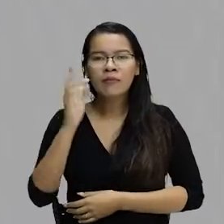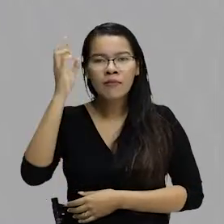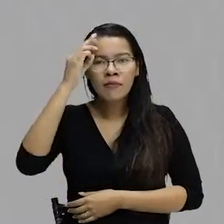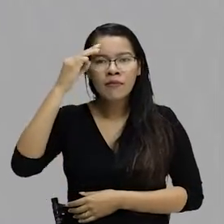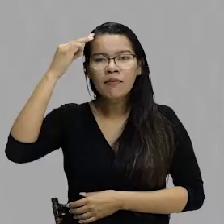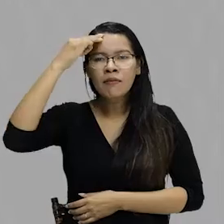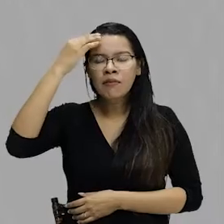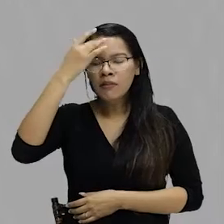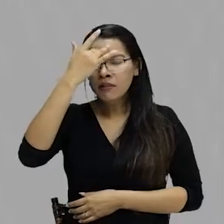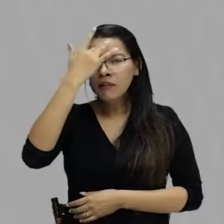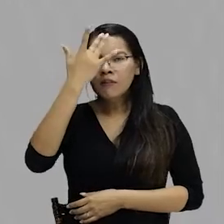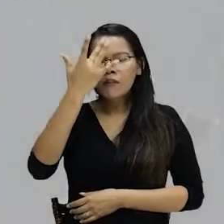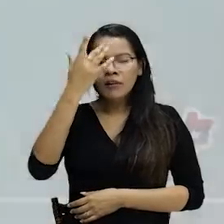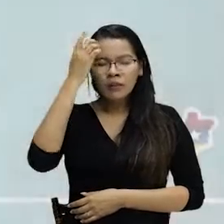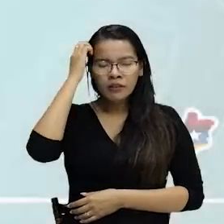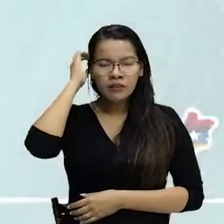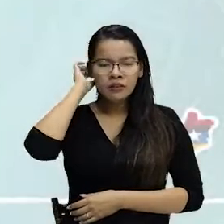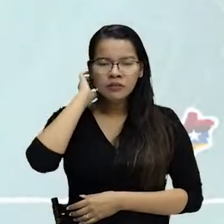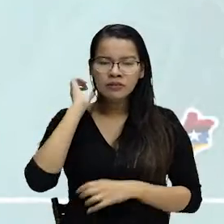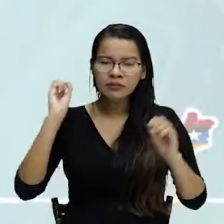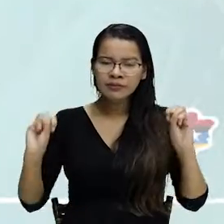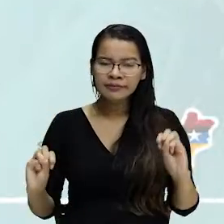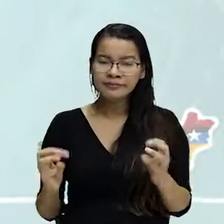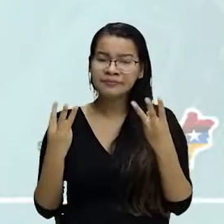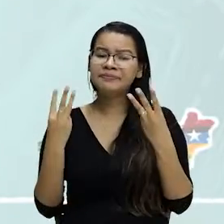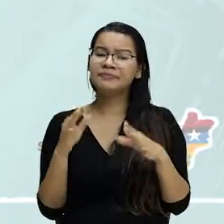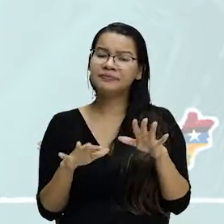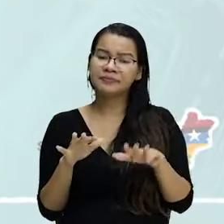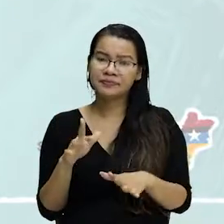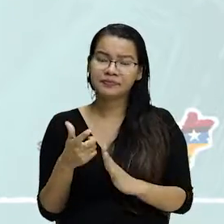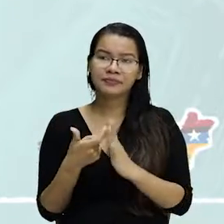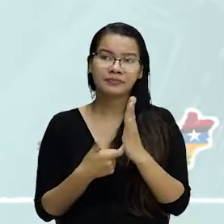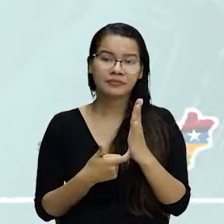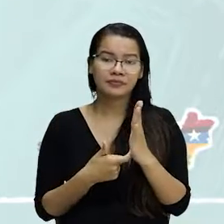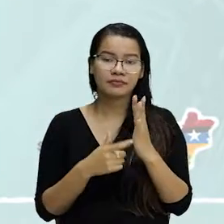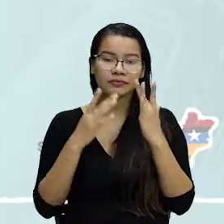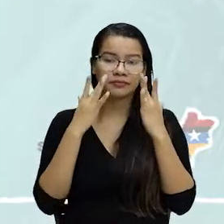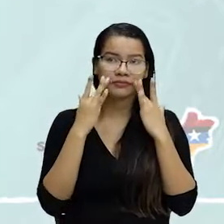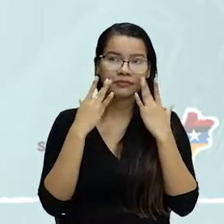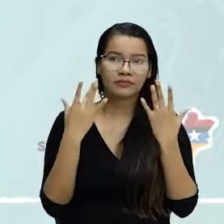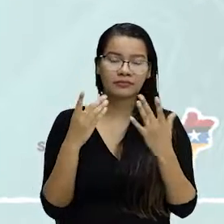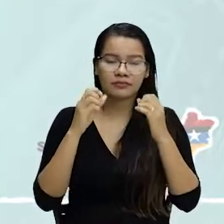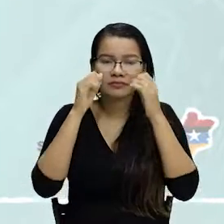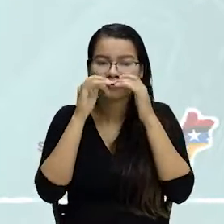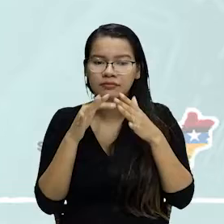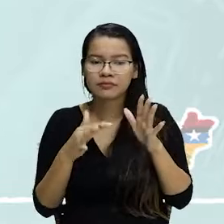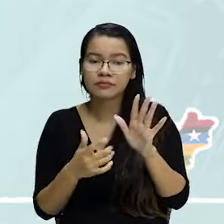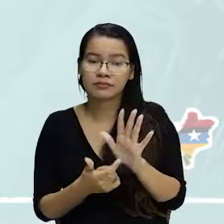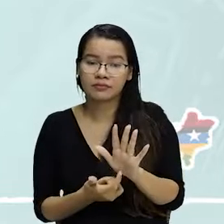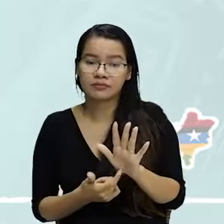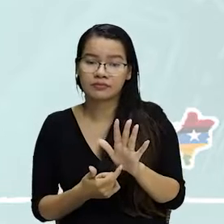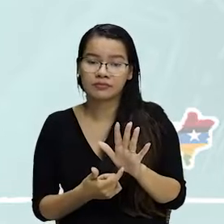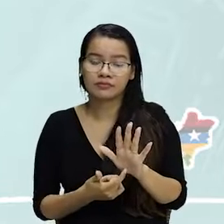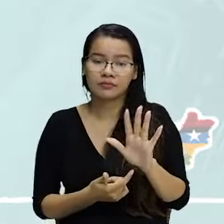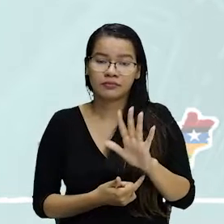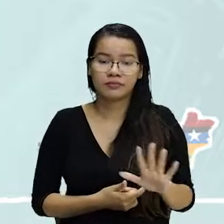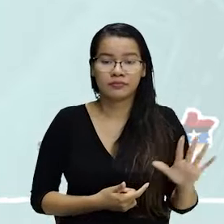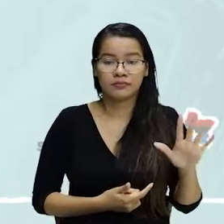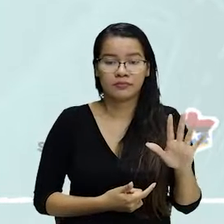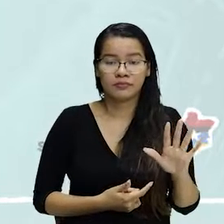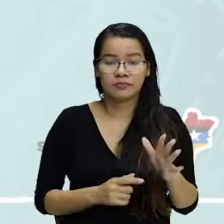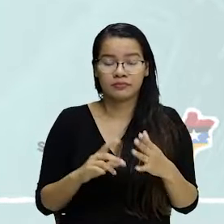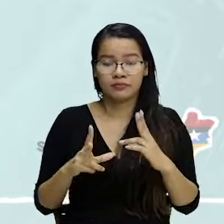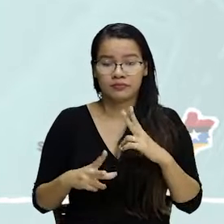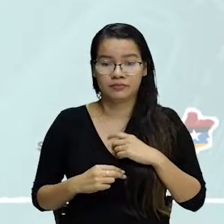dramaturgia muito fácil. O espetáculo geralmente precisa ser texto teatral ou dramático. Ele apresenta enredo, personagens, tempo, espaço, atos